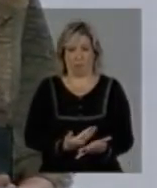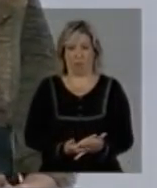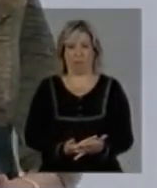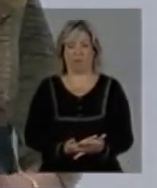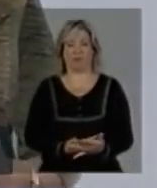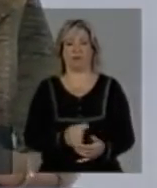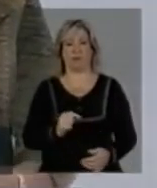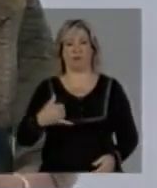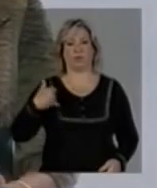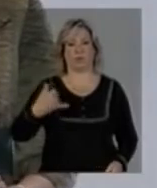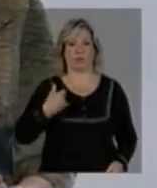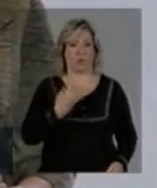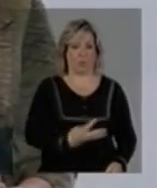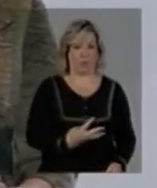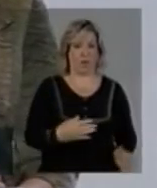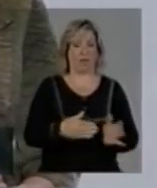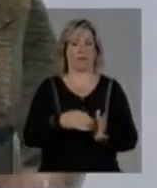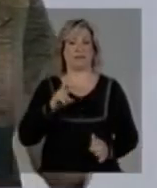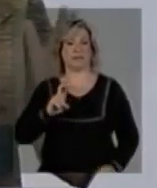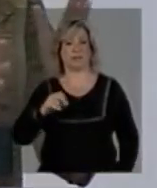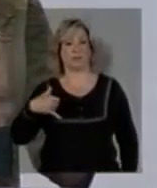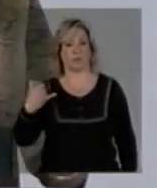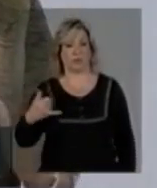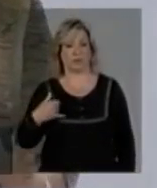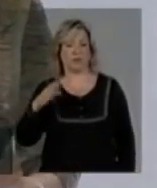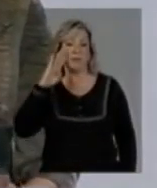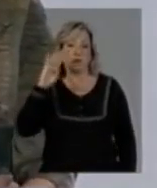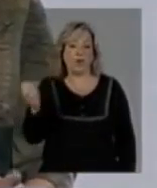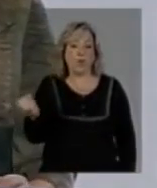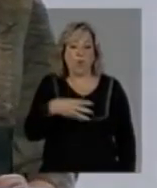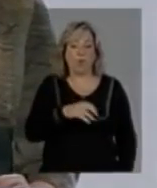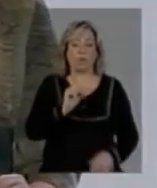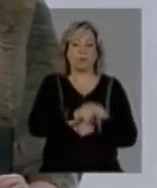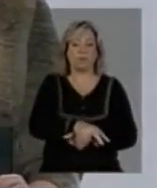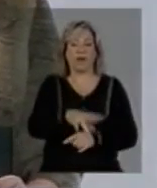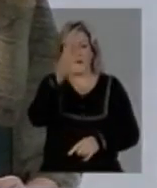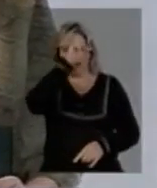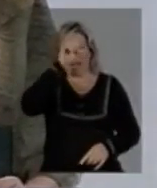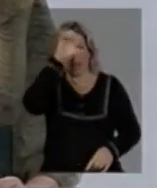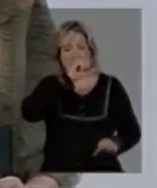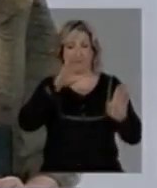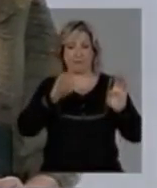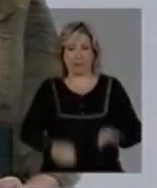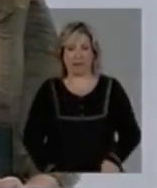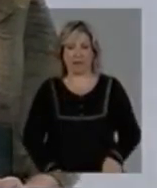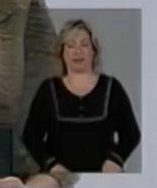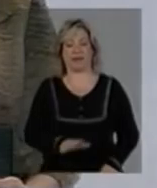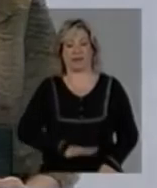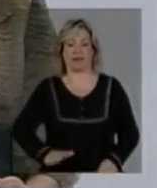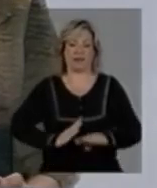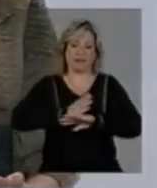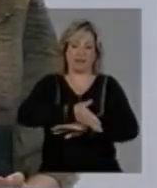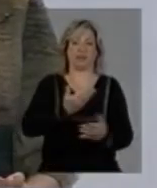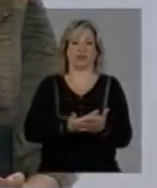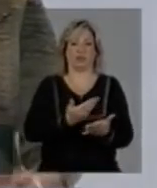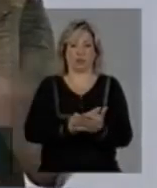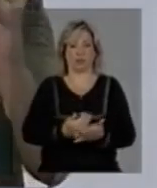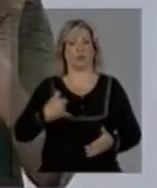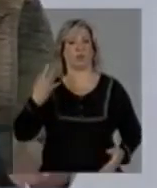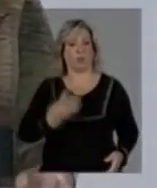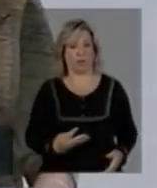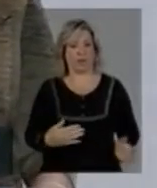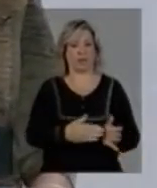esse dispositivo que faz com que o Brasil chegue a